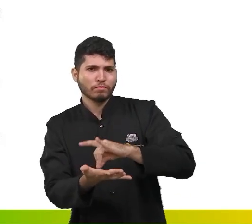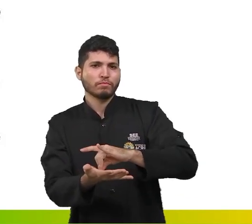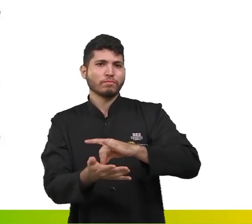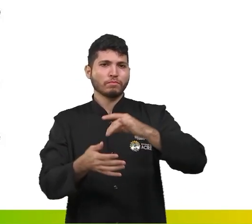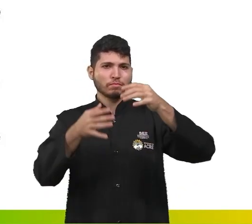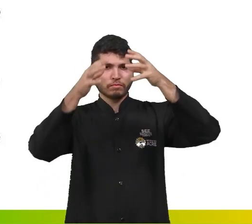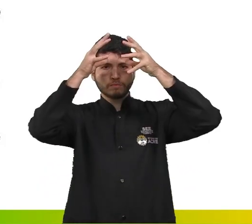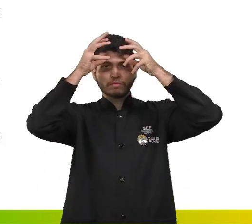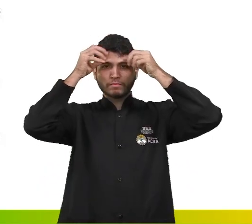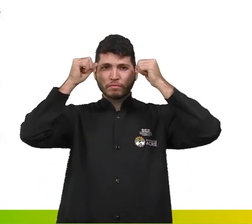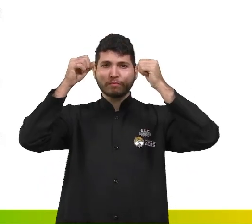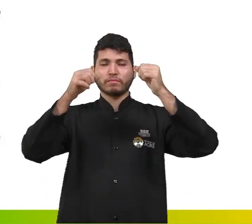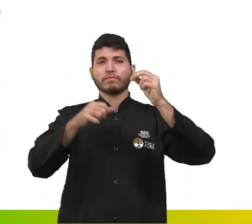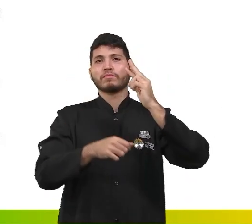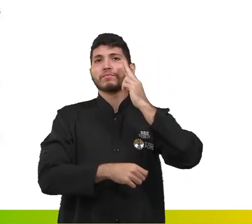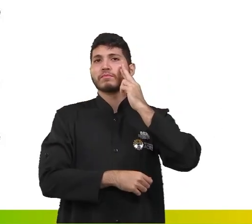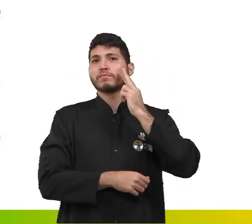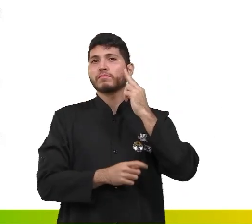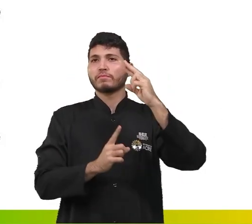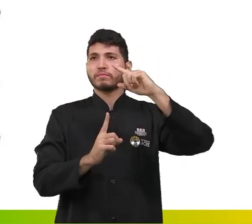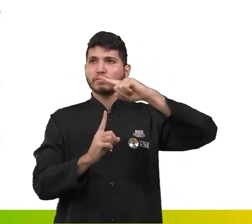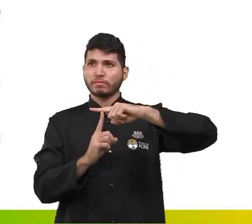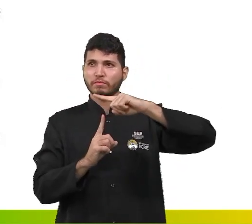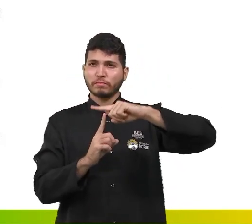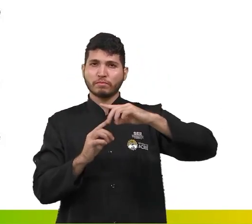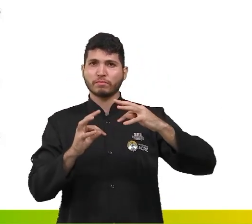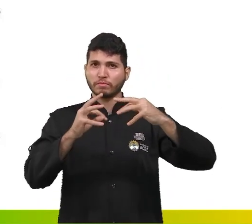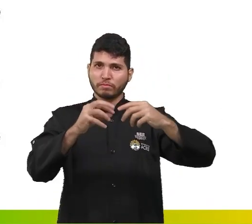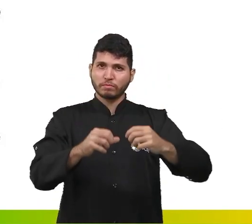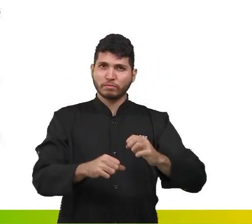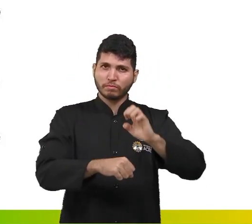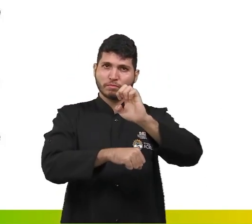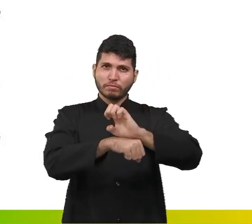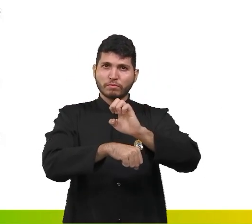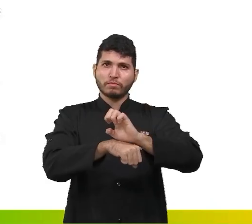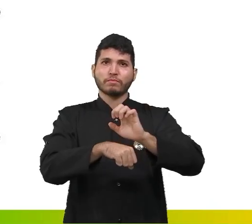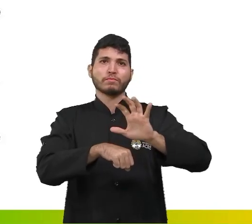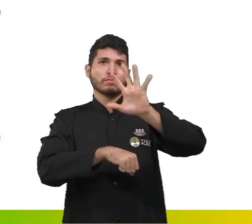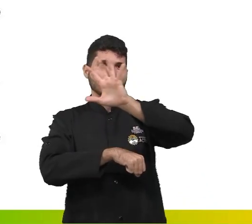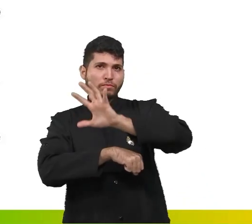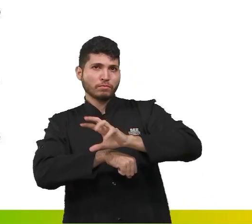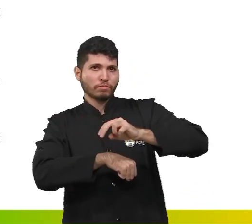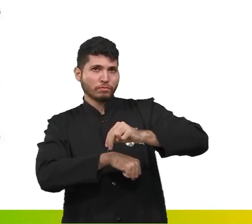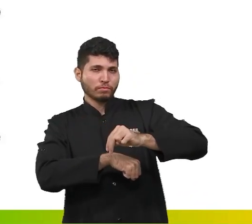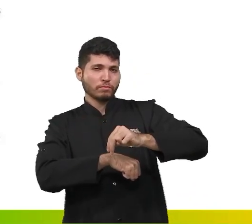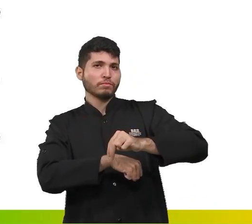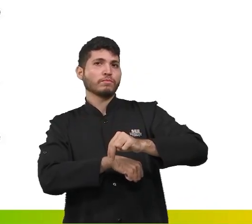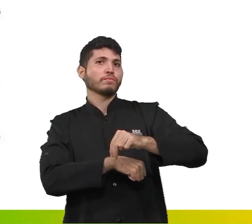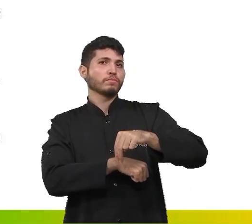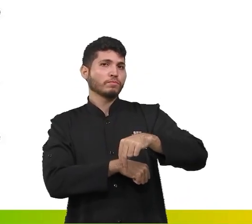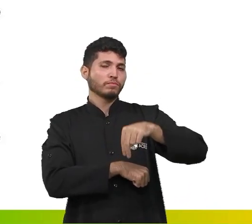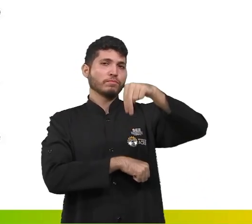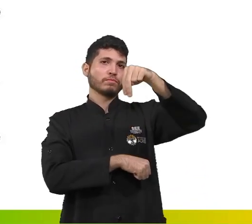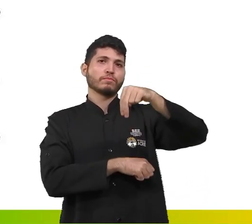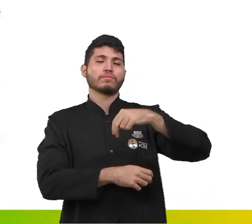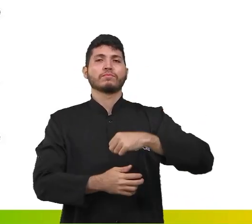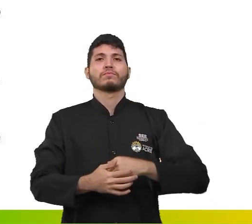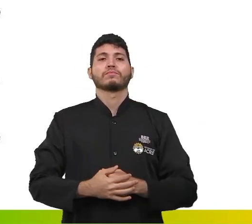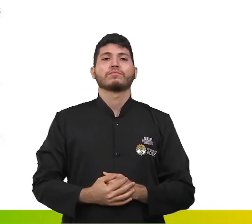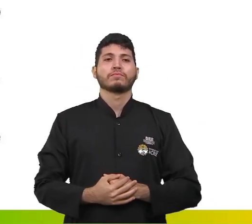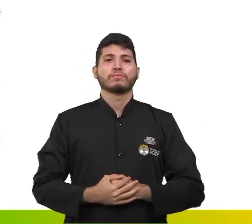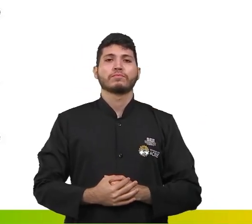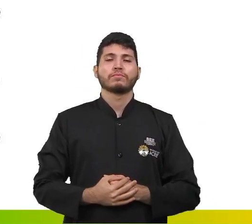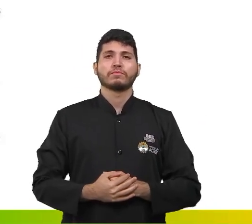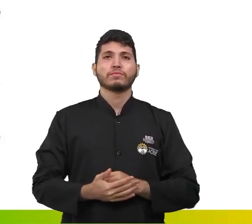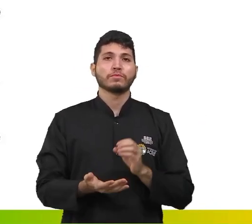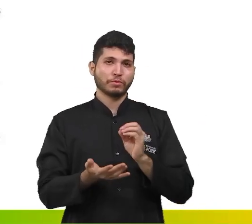e no Tocantins. Todos os estados aí da região norte, né? Os estados, eu trago uma outra informação aqui que eu não